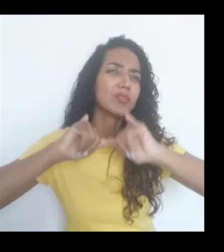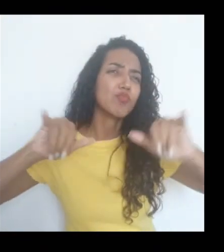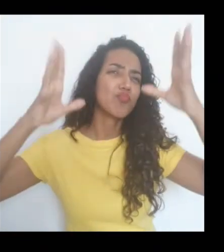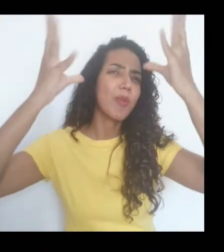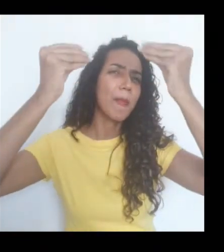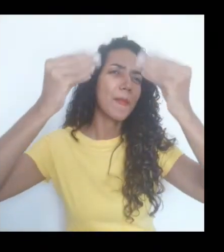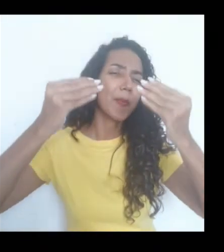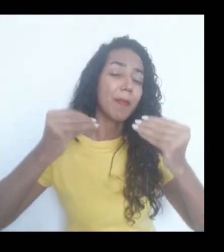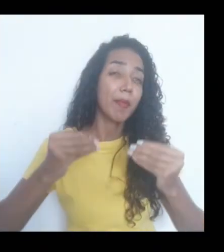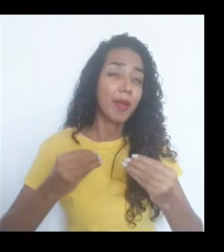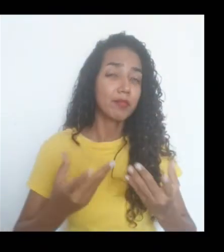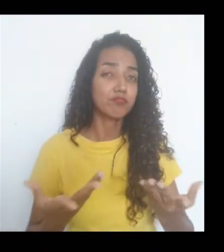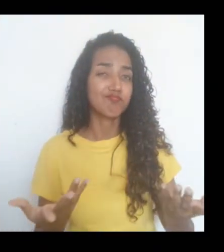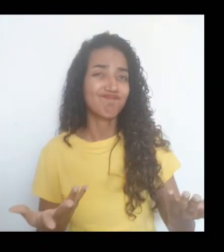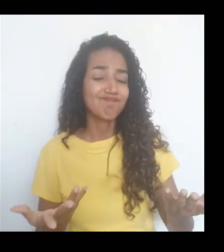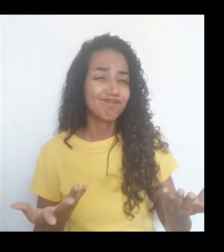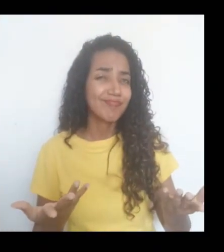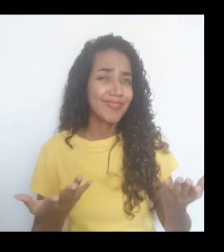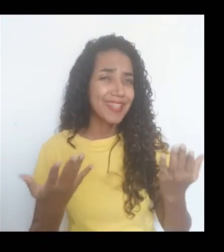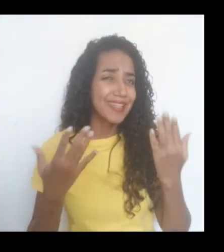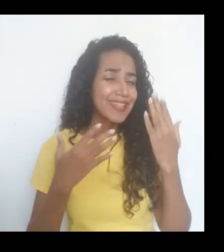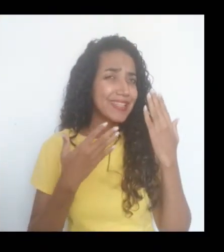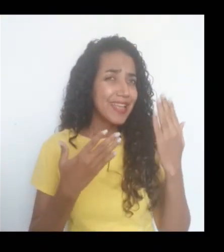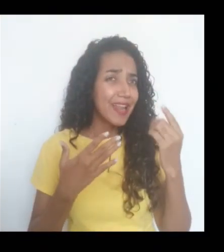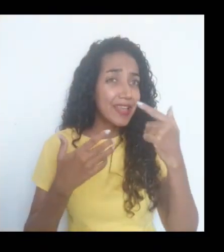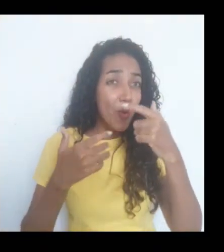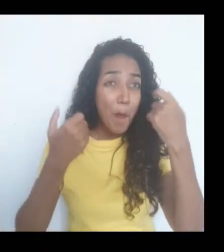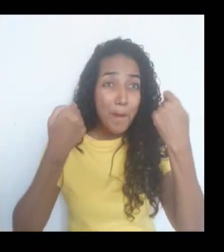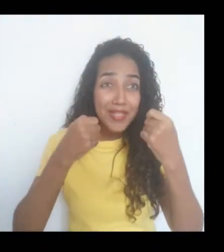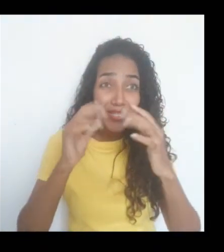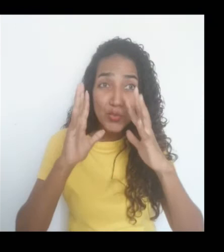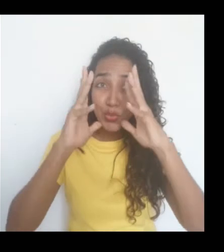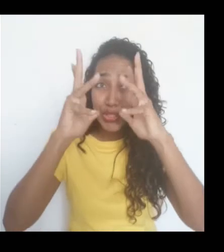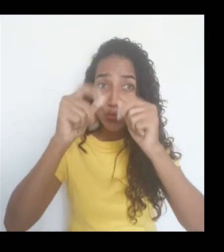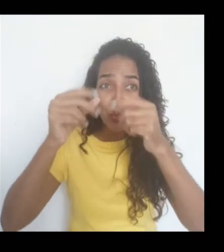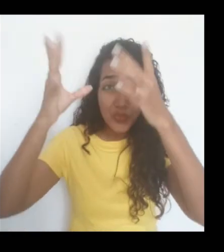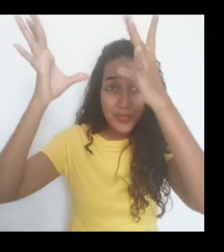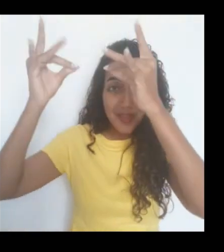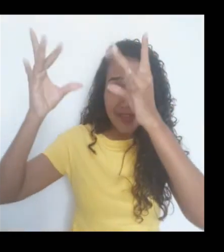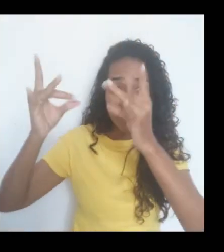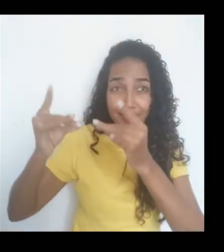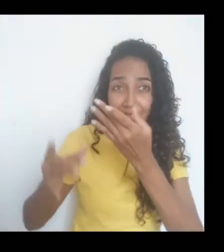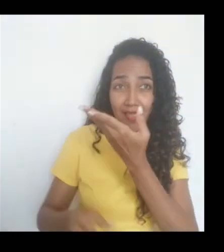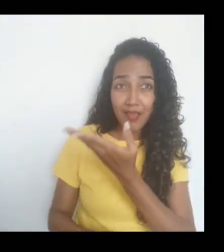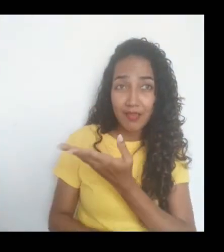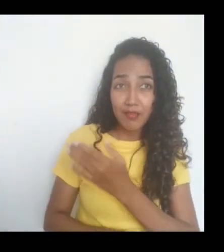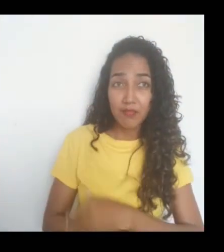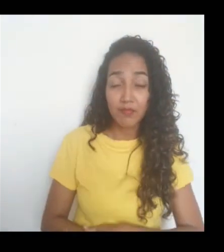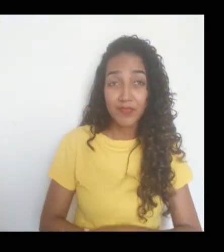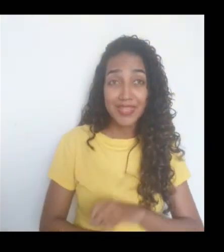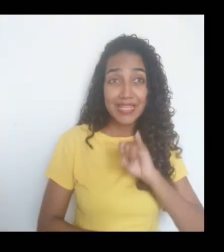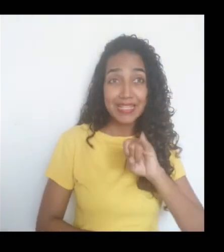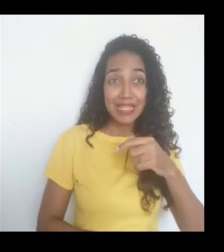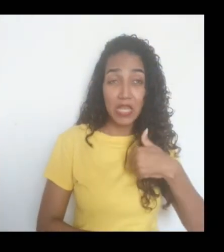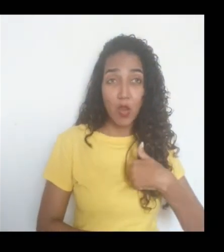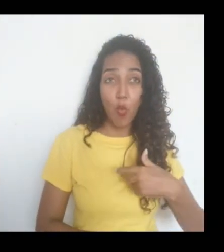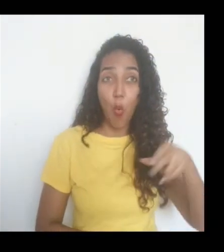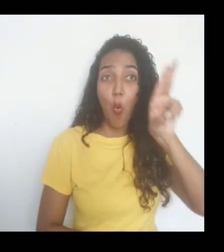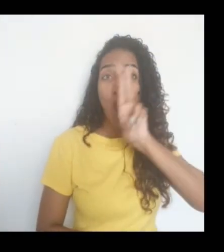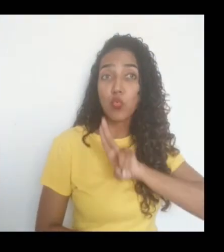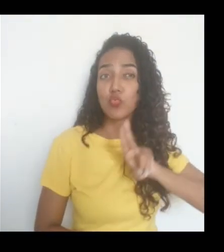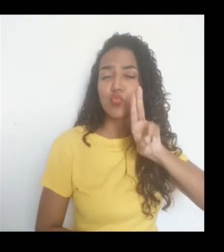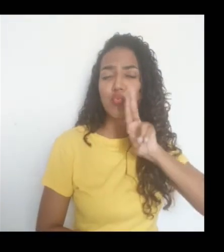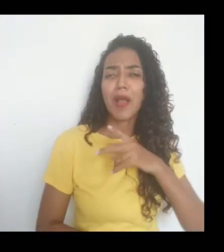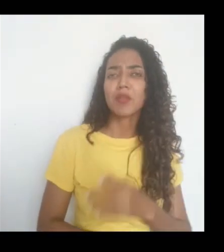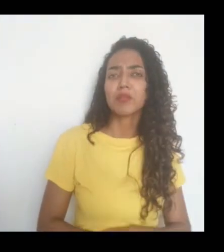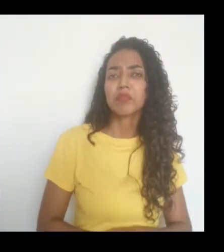preciso de todas essas informações se eu, como usuário, estiver interessado apenas em sair de um ponto A e